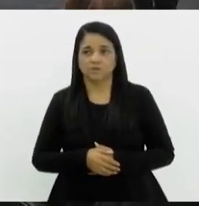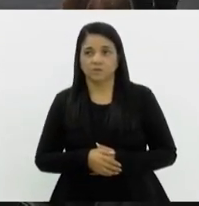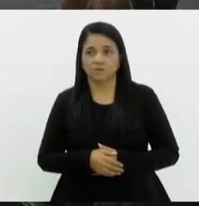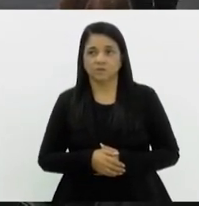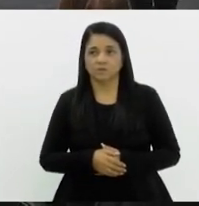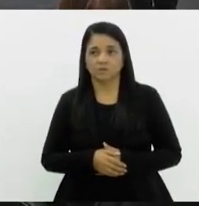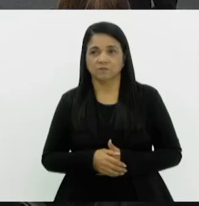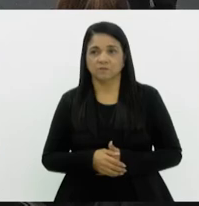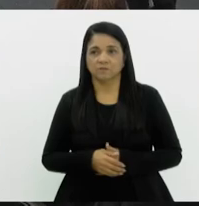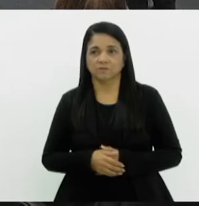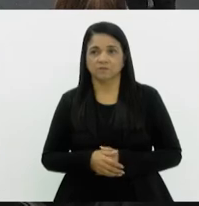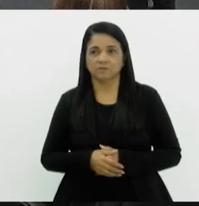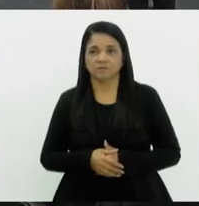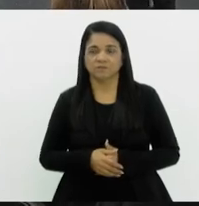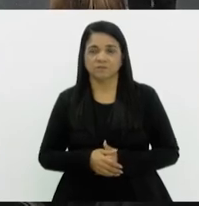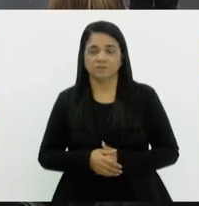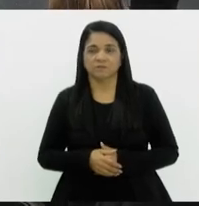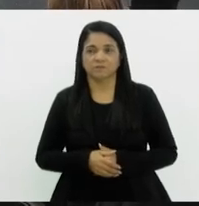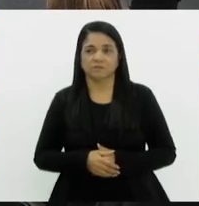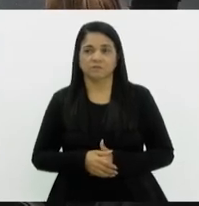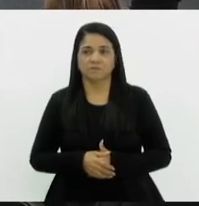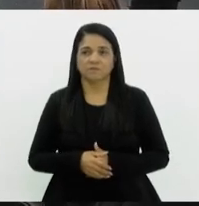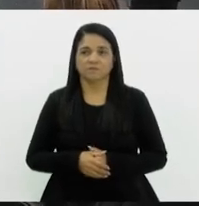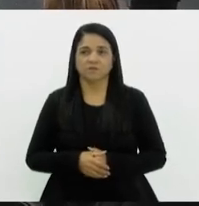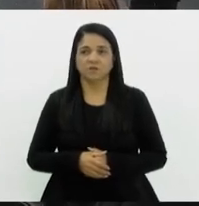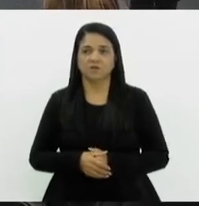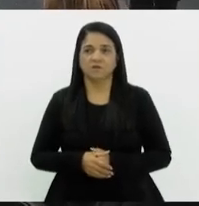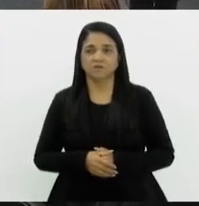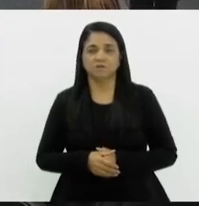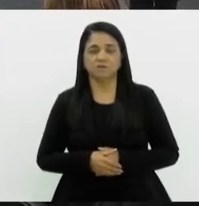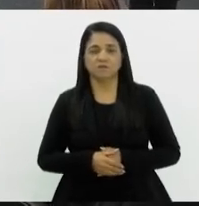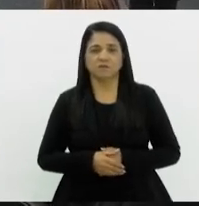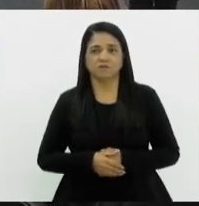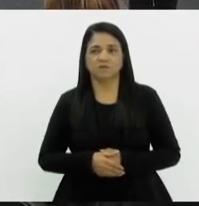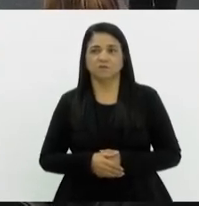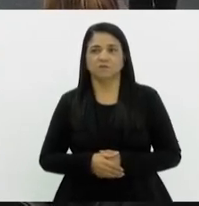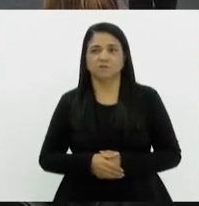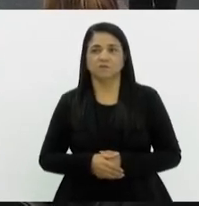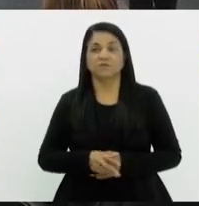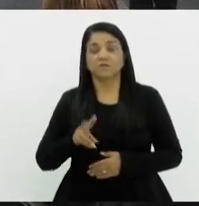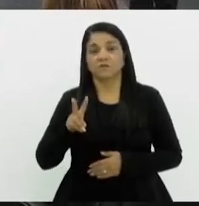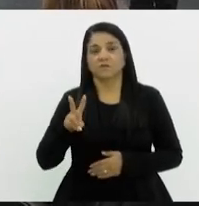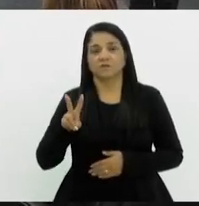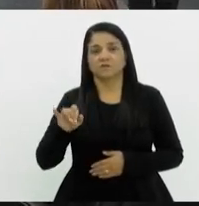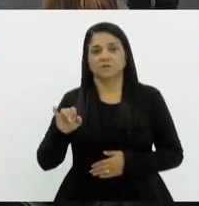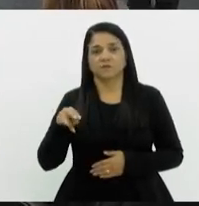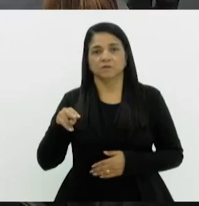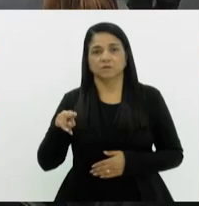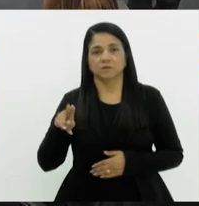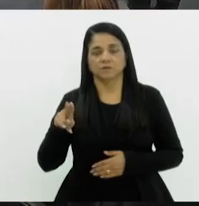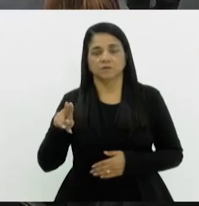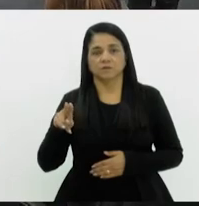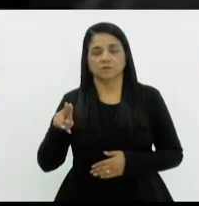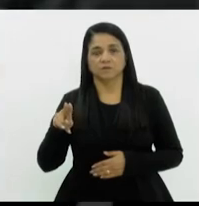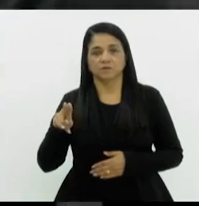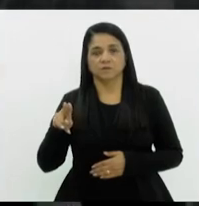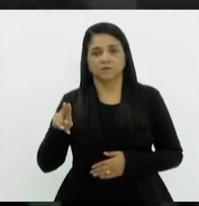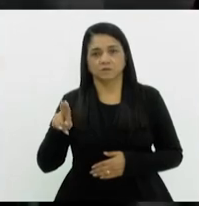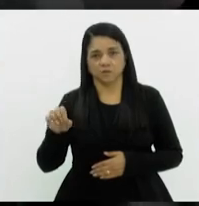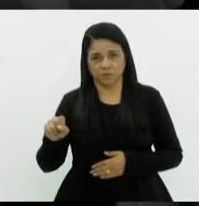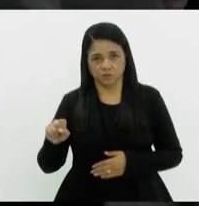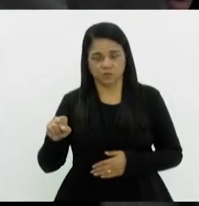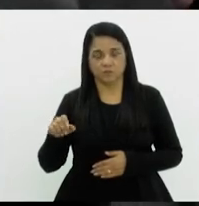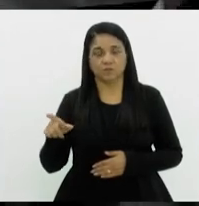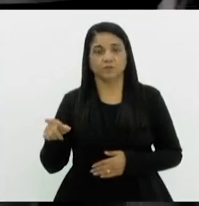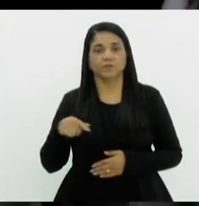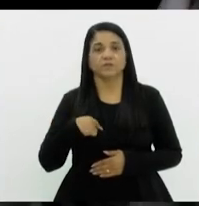Renato Vinícius Cozolino, gostei. É as emendas, né? Vinícius Cozolino. substitutivo? Senhora